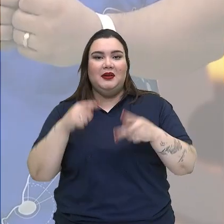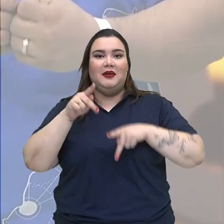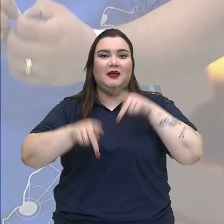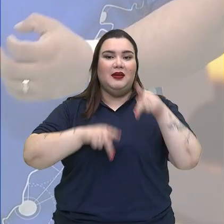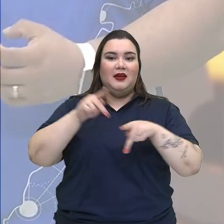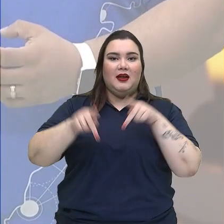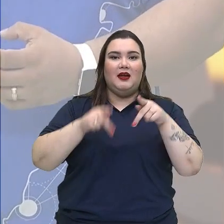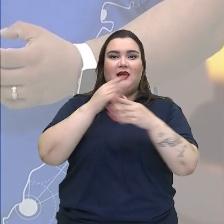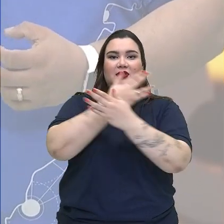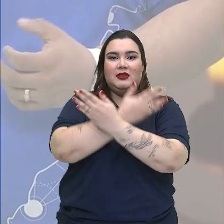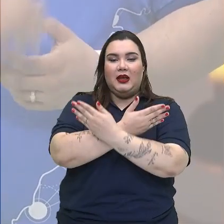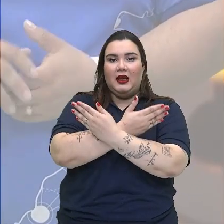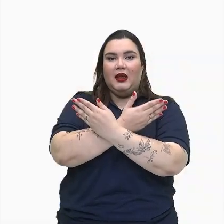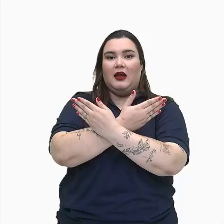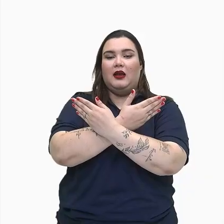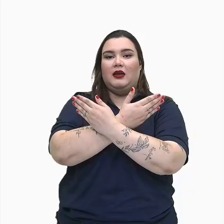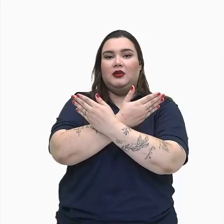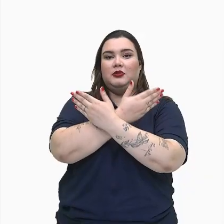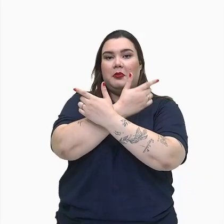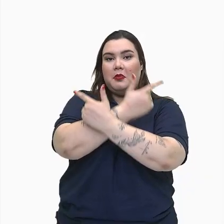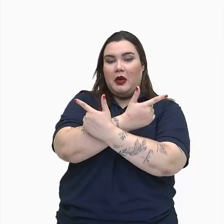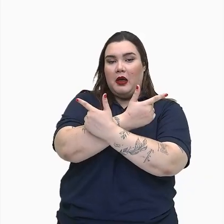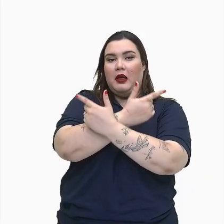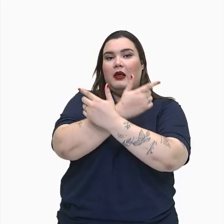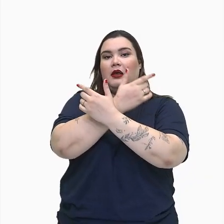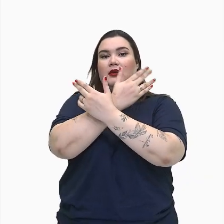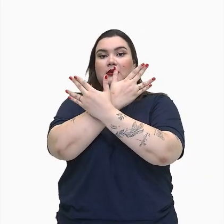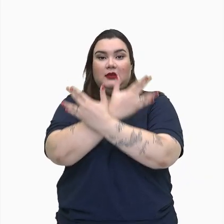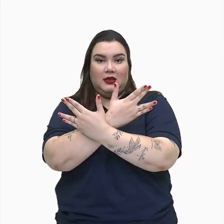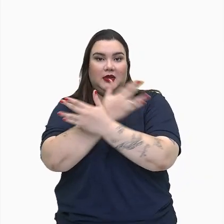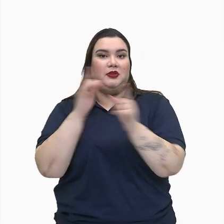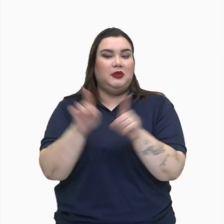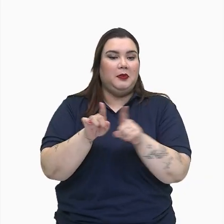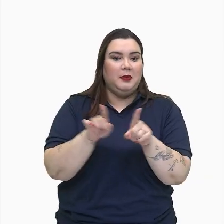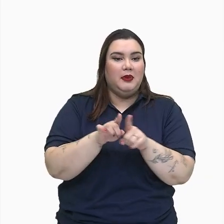maias e incas. Mas vamos falar um pouco sobre a estrutura política desses povos?